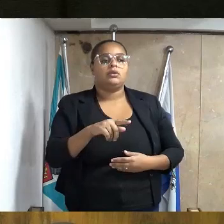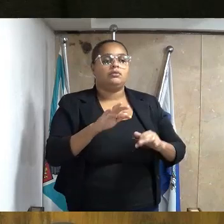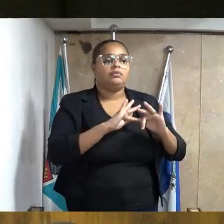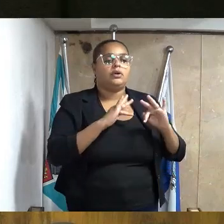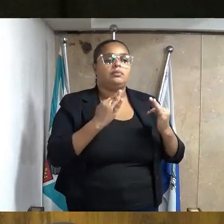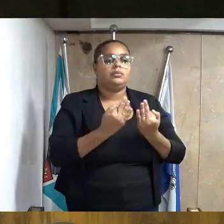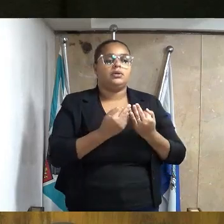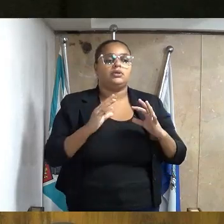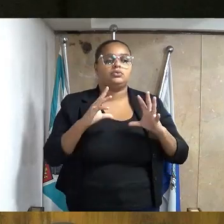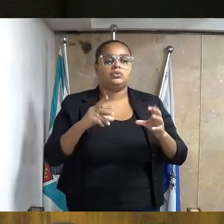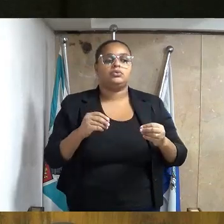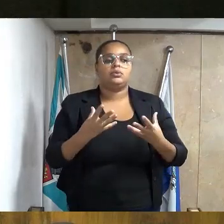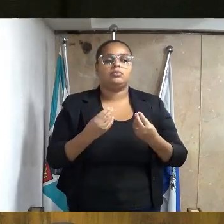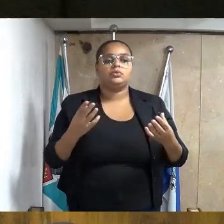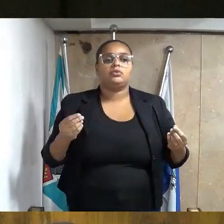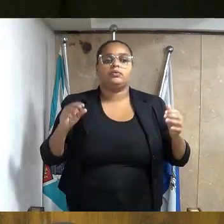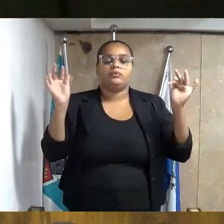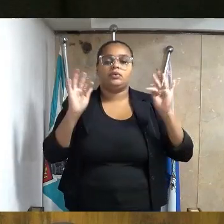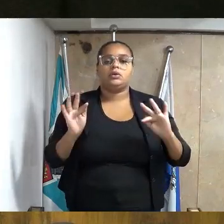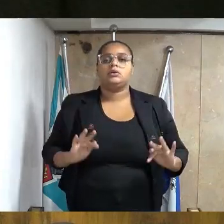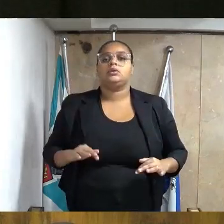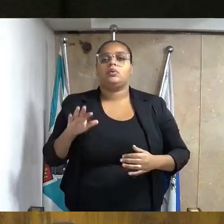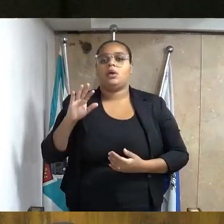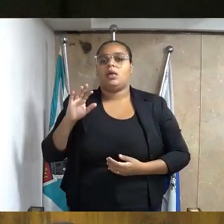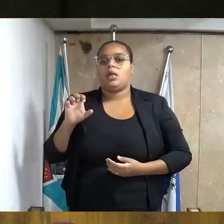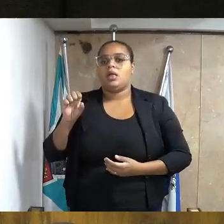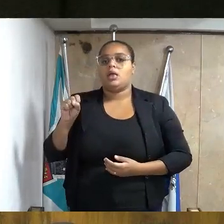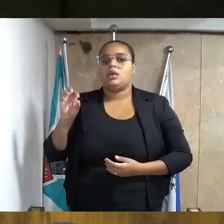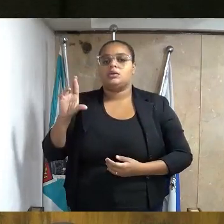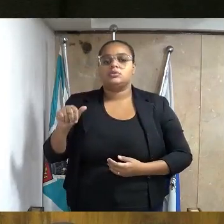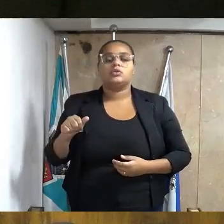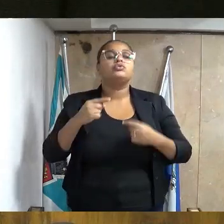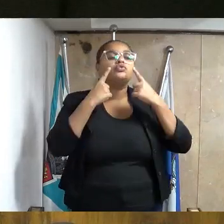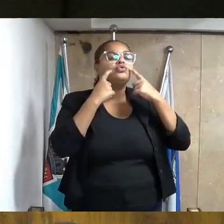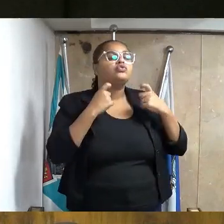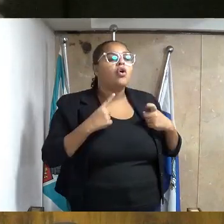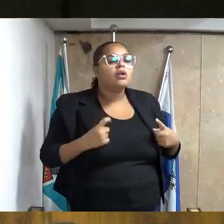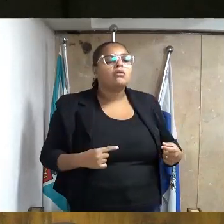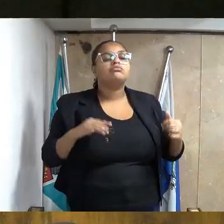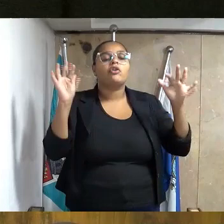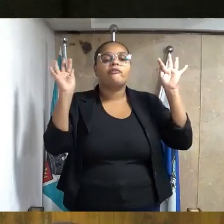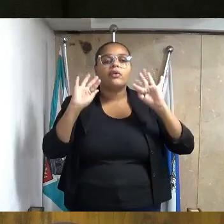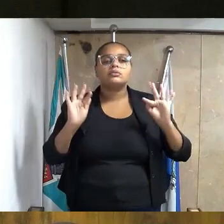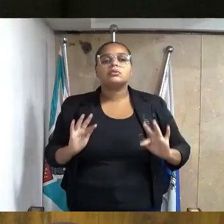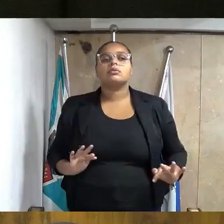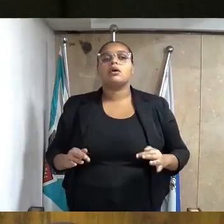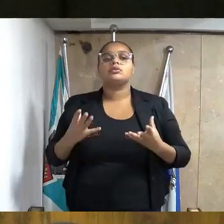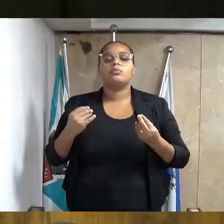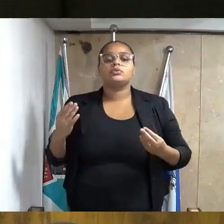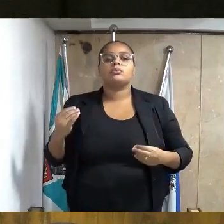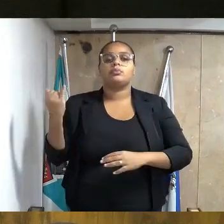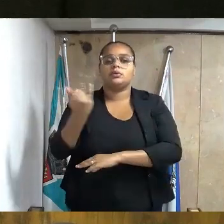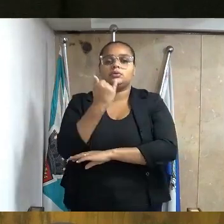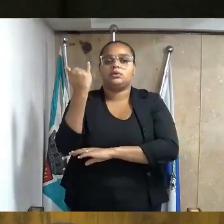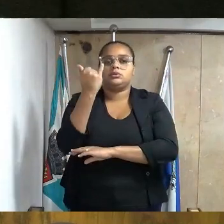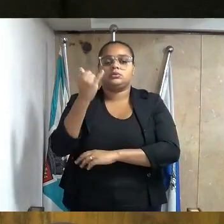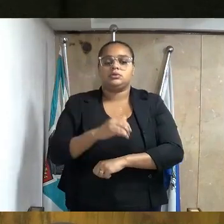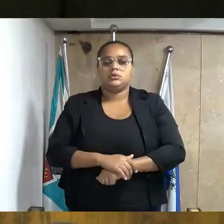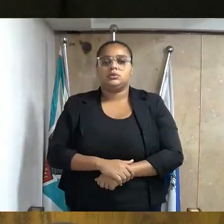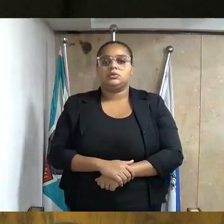muito feliz, e o Enzo estava ali estourando de alegria. Isso é muito importante. Senhor presidente,